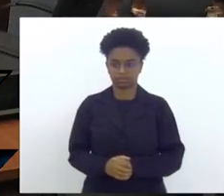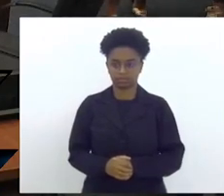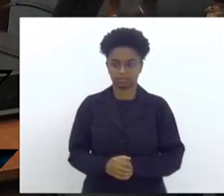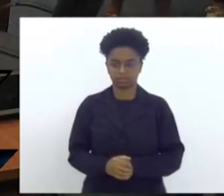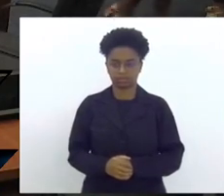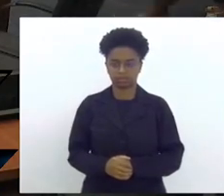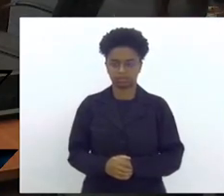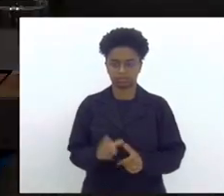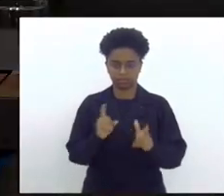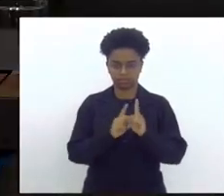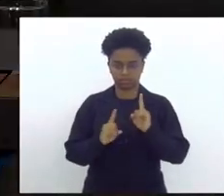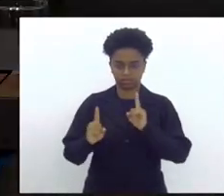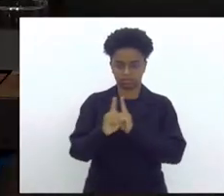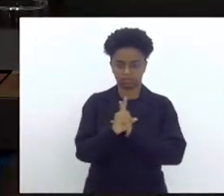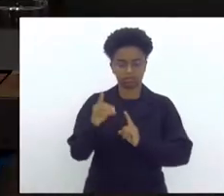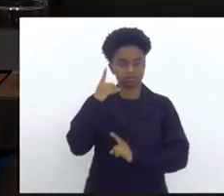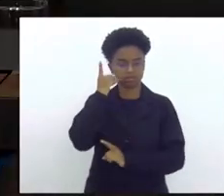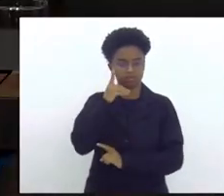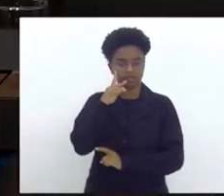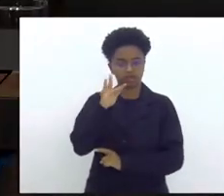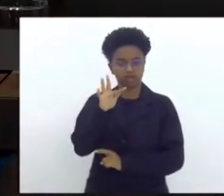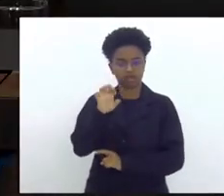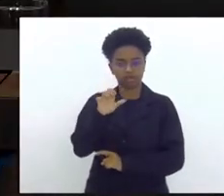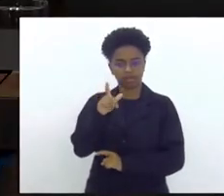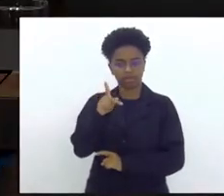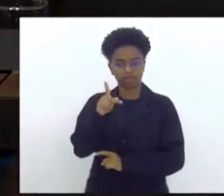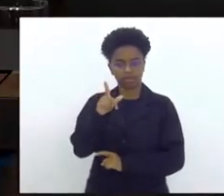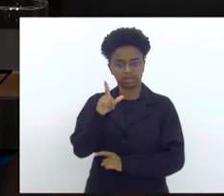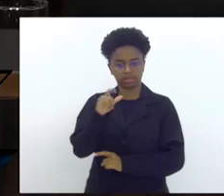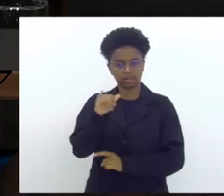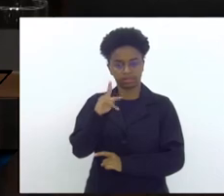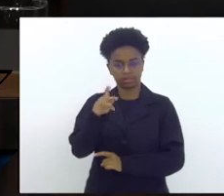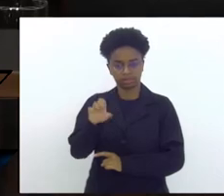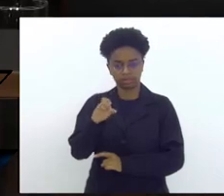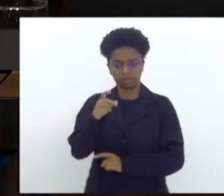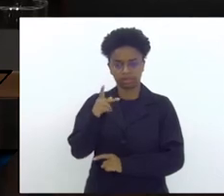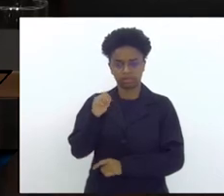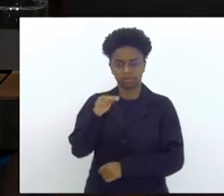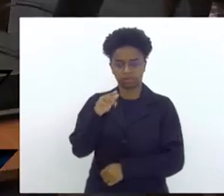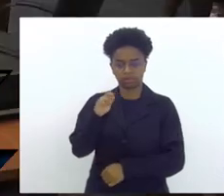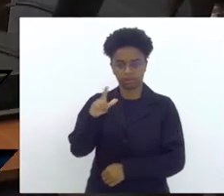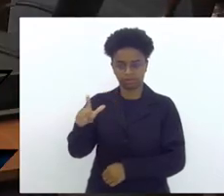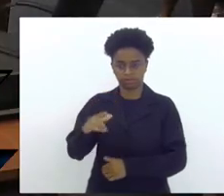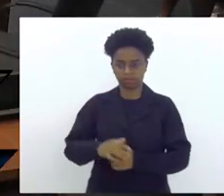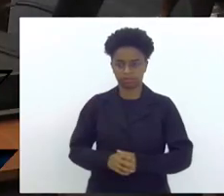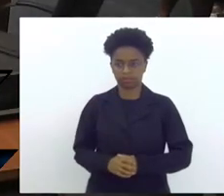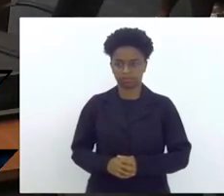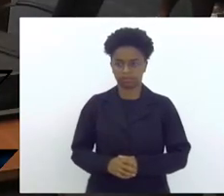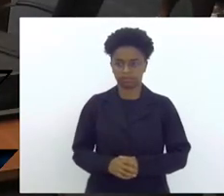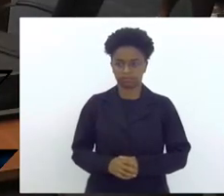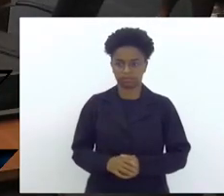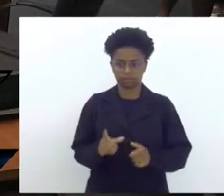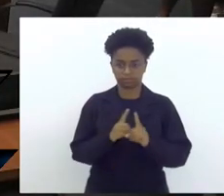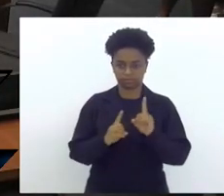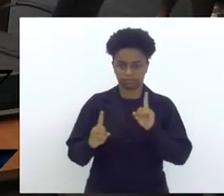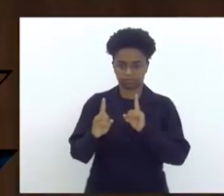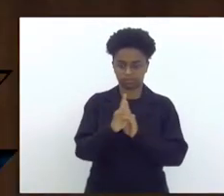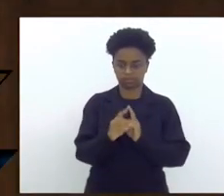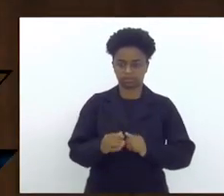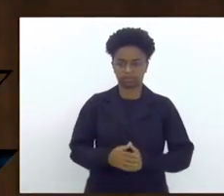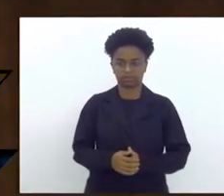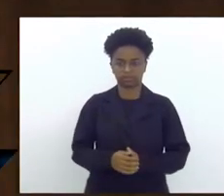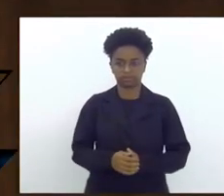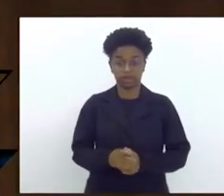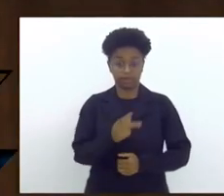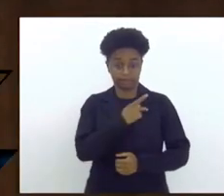pela ordem Deputado Felipe pobel queria prioridade Presidente